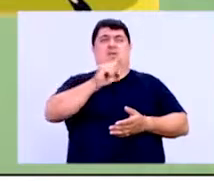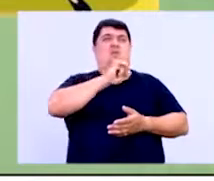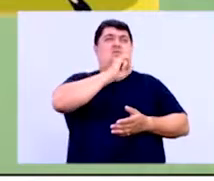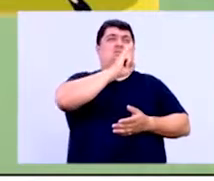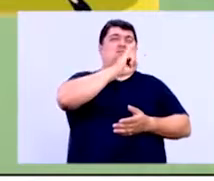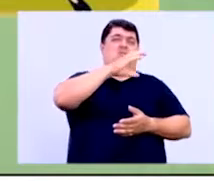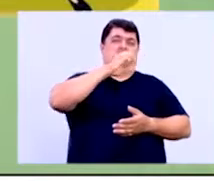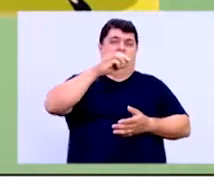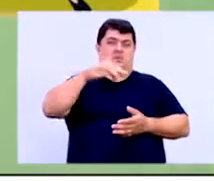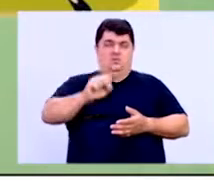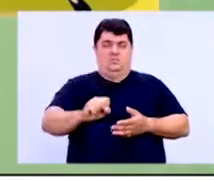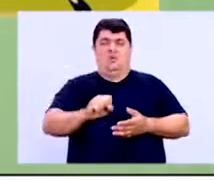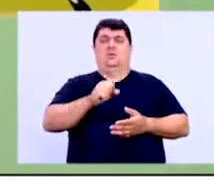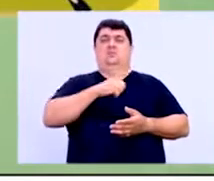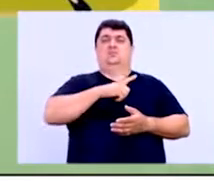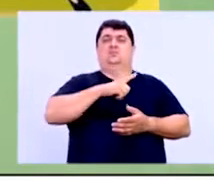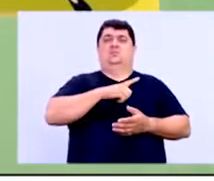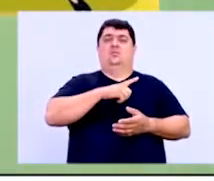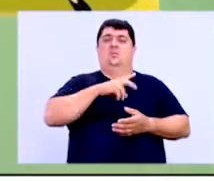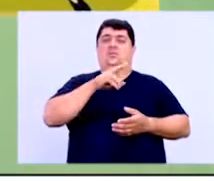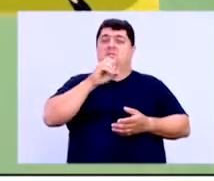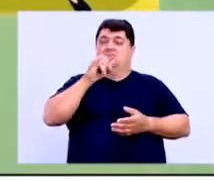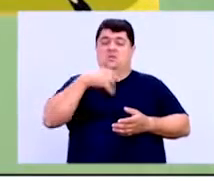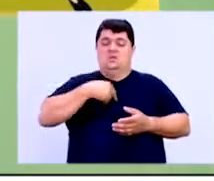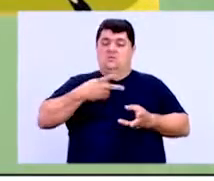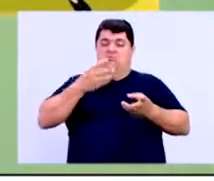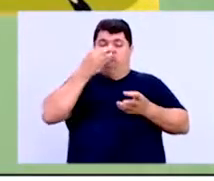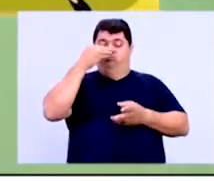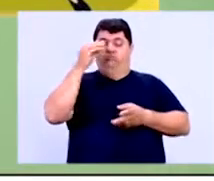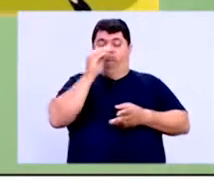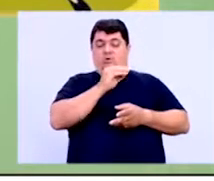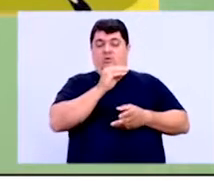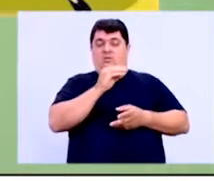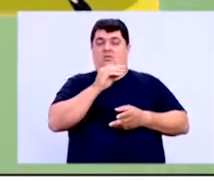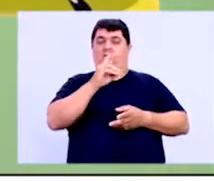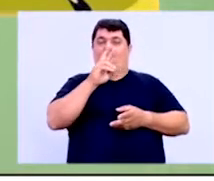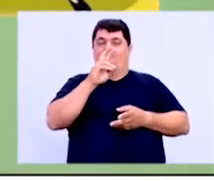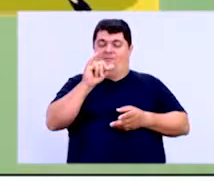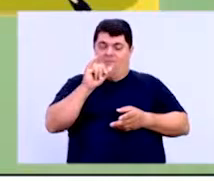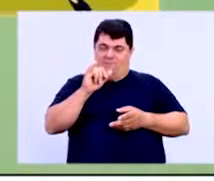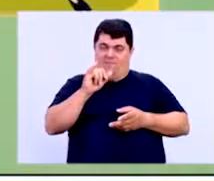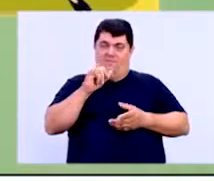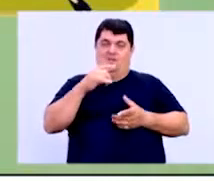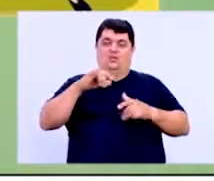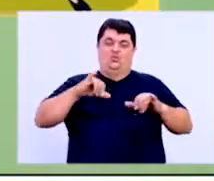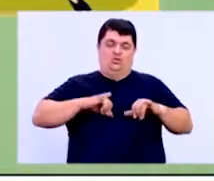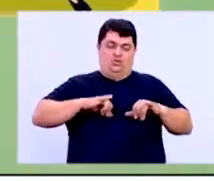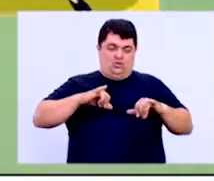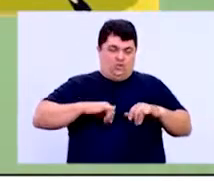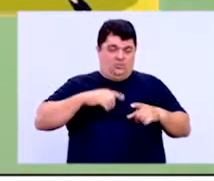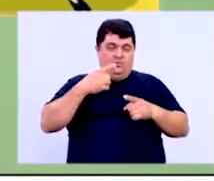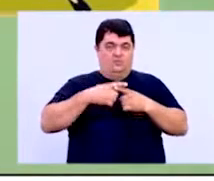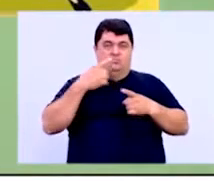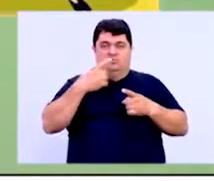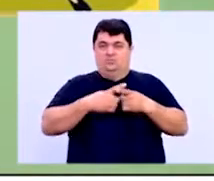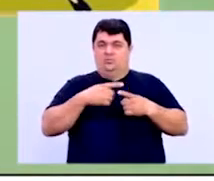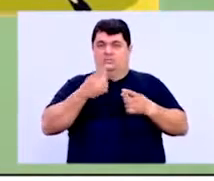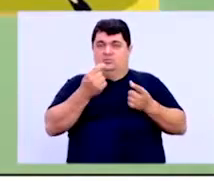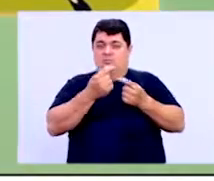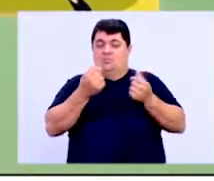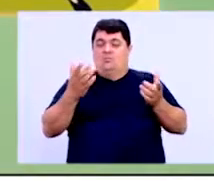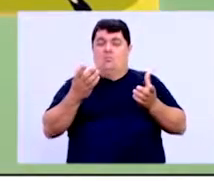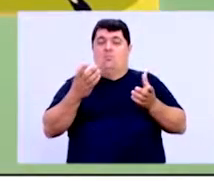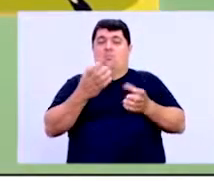que ocorre? Ocorre que é um dos principais motivos para o problema da definição de